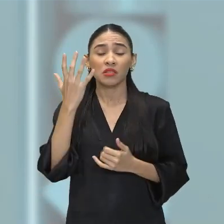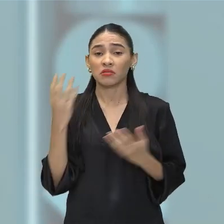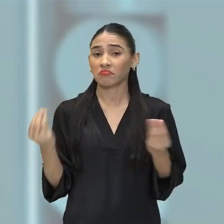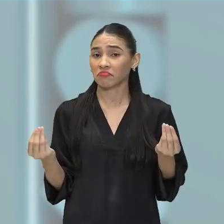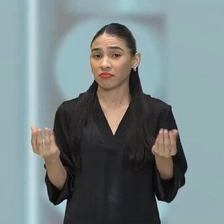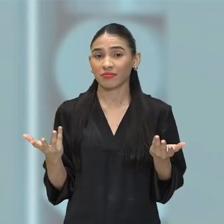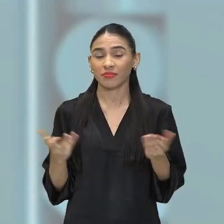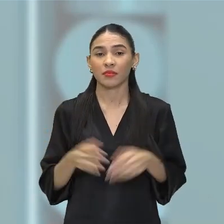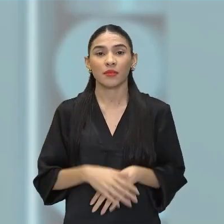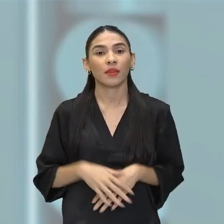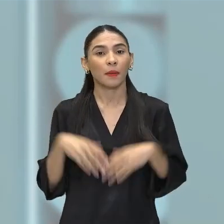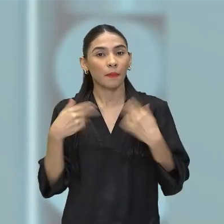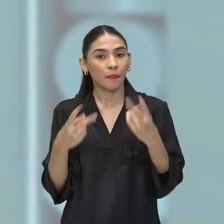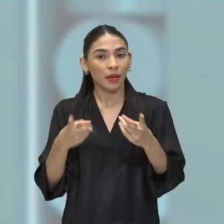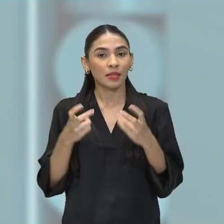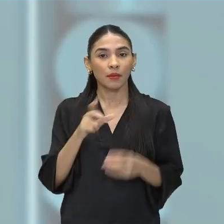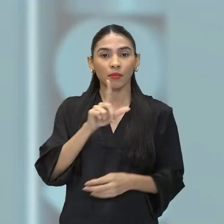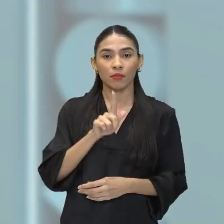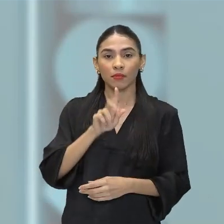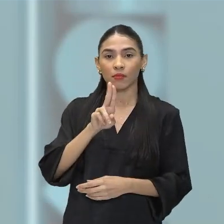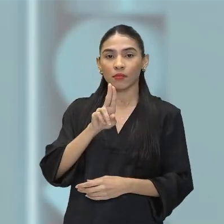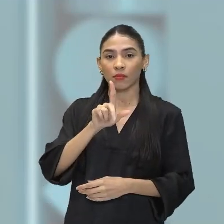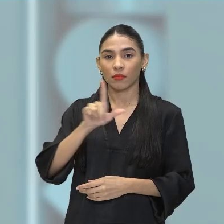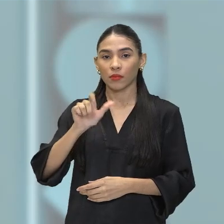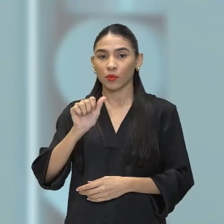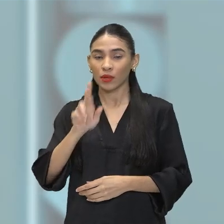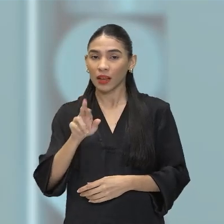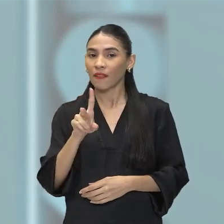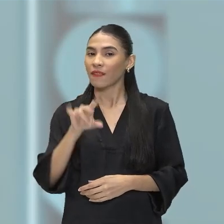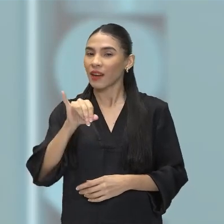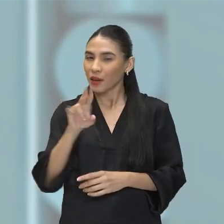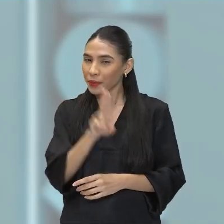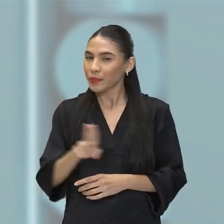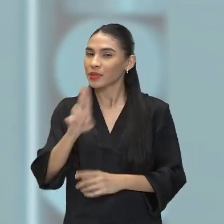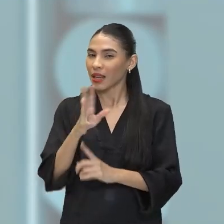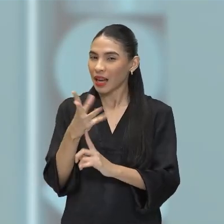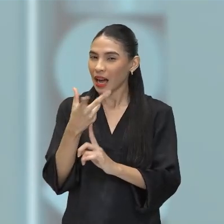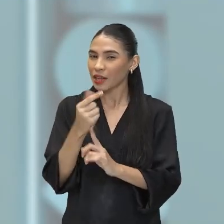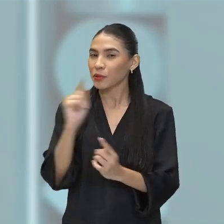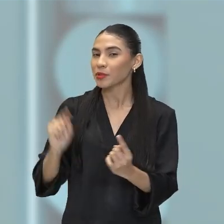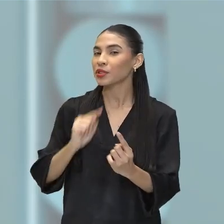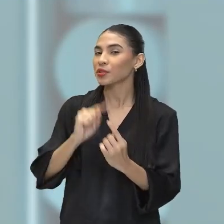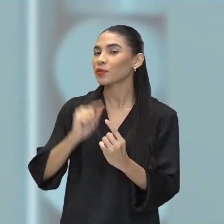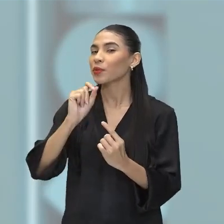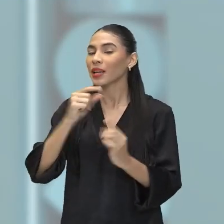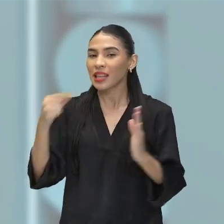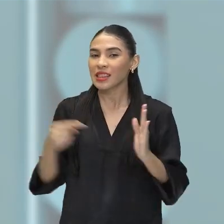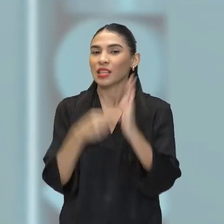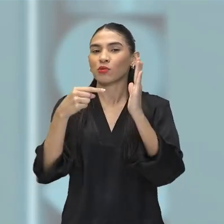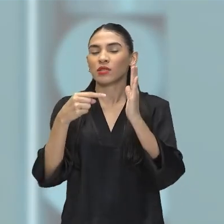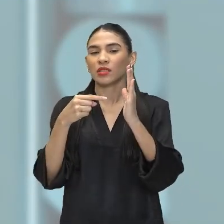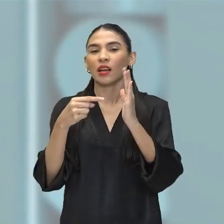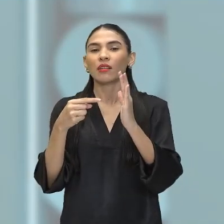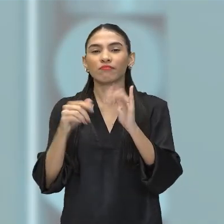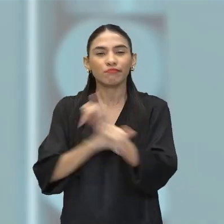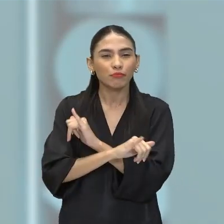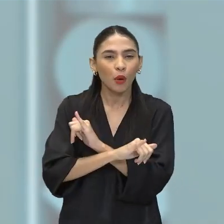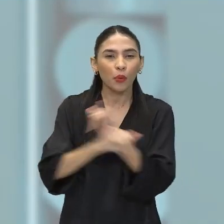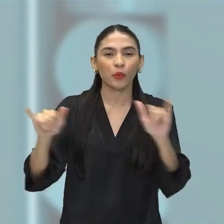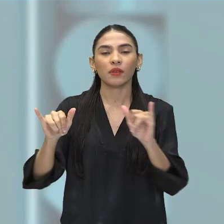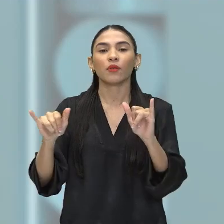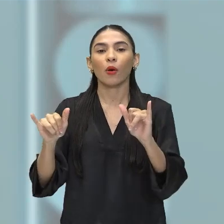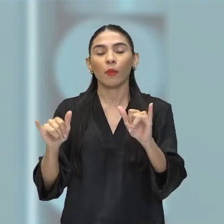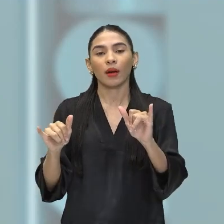pessoas. Percebe que Ferreira Goulart vai utilizar da sua arte justamente para denunciar, para evidenciar essa questão,